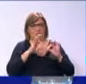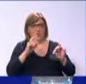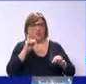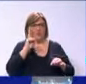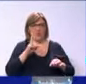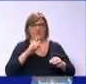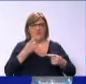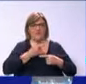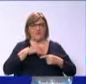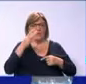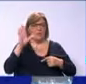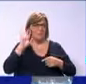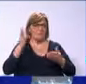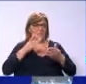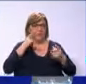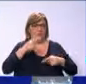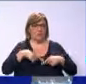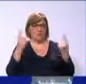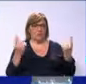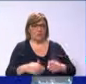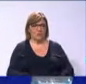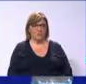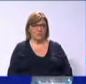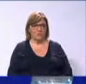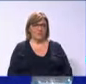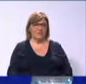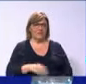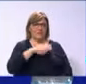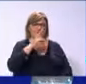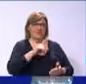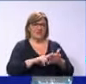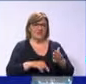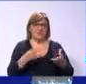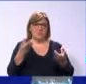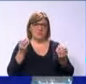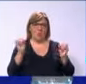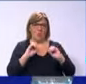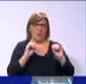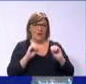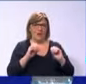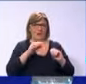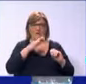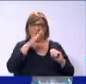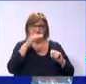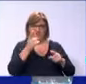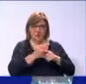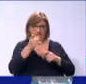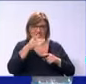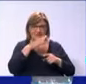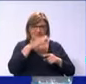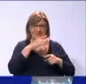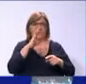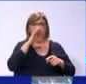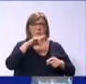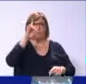verde qualquer funcionário público de várias vezes que o homem sem medo vai dizer o que eles disseram 'não os fios